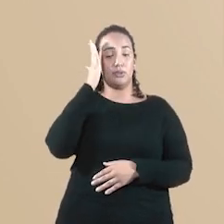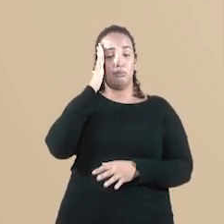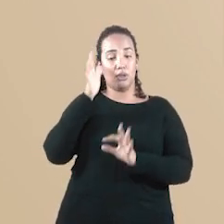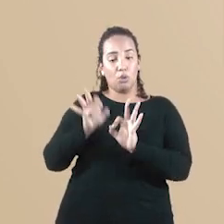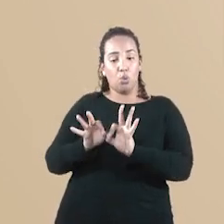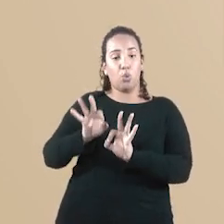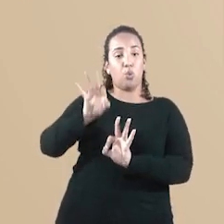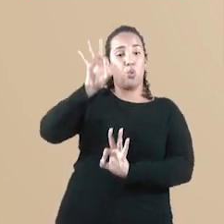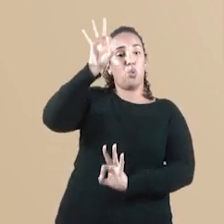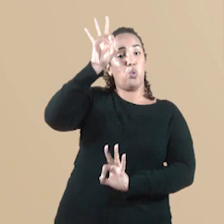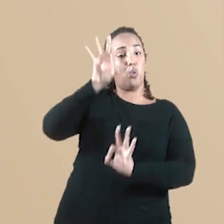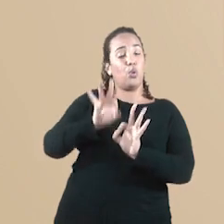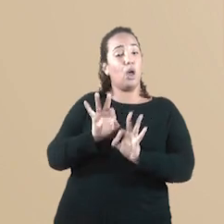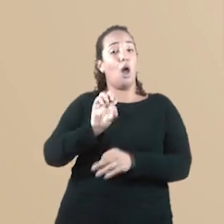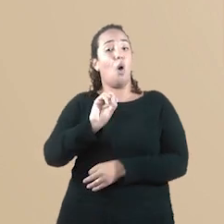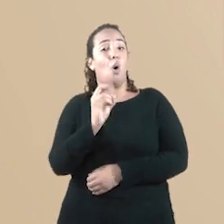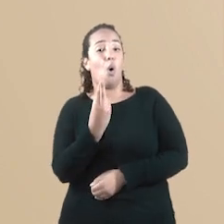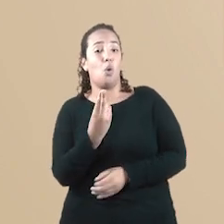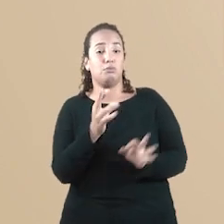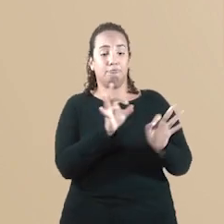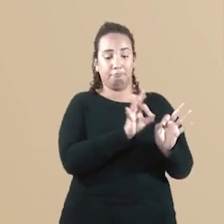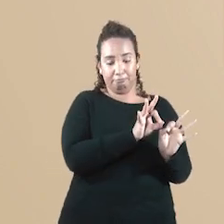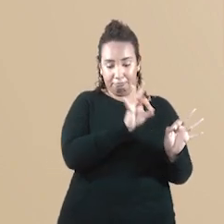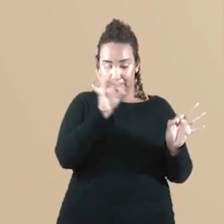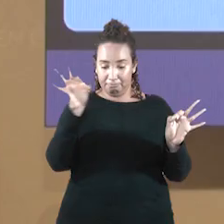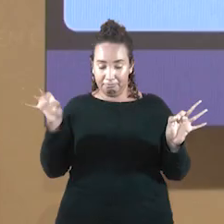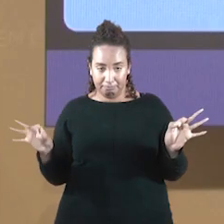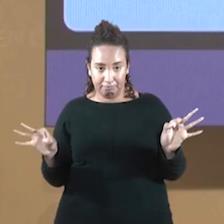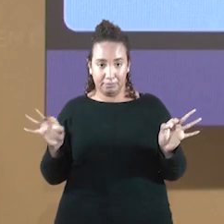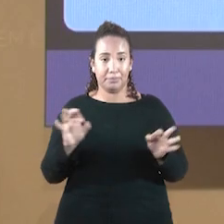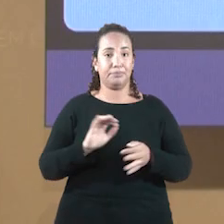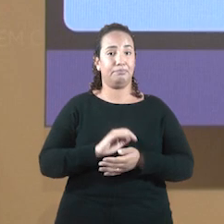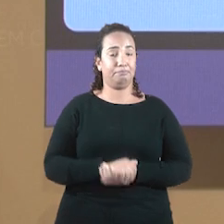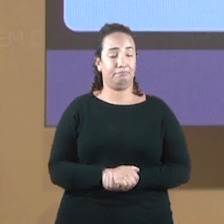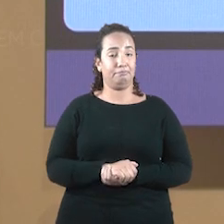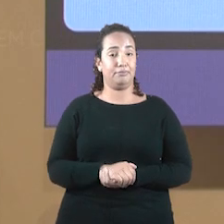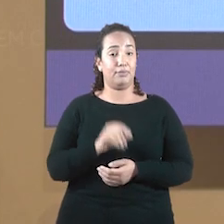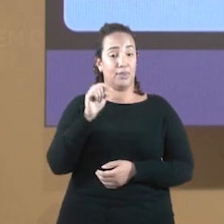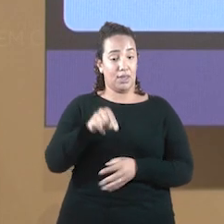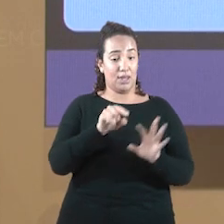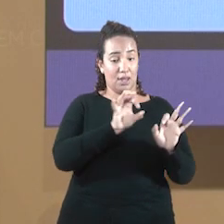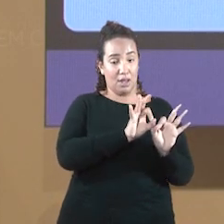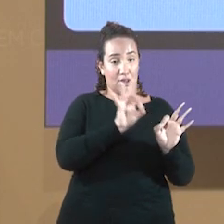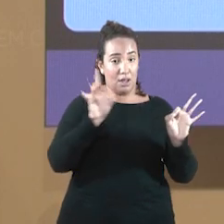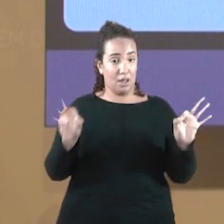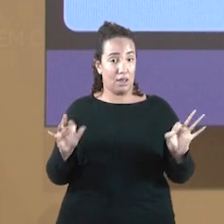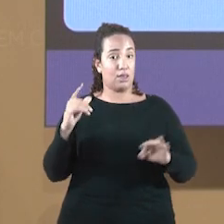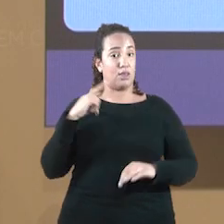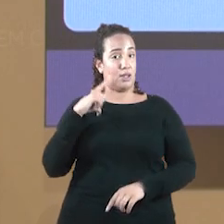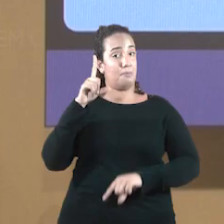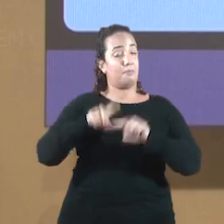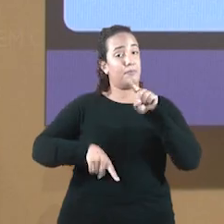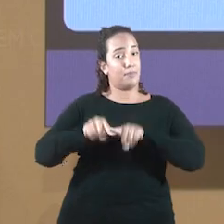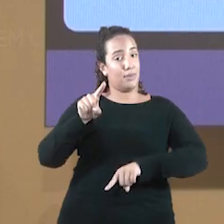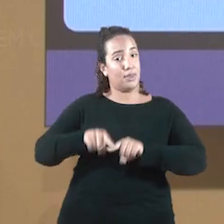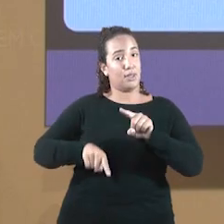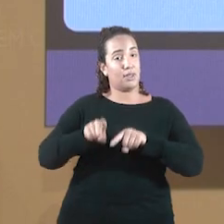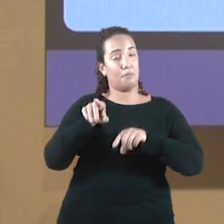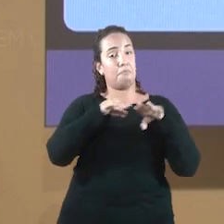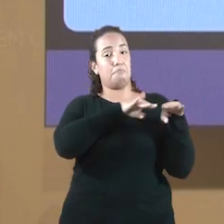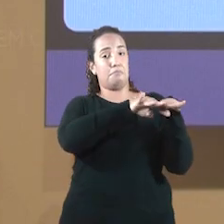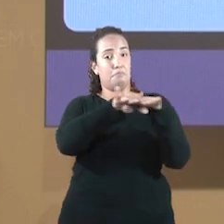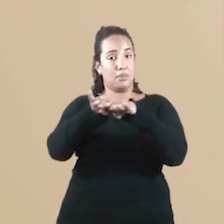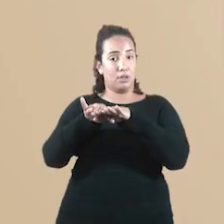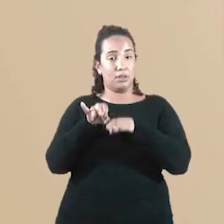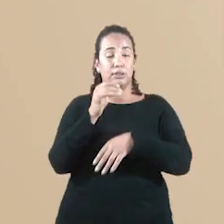de algo ou a distância entre dois pontos. Para essa medição, temos alguns instrumentos